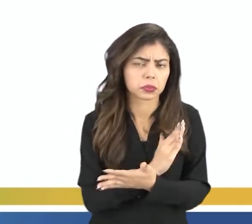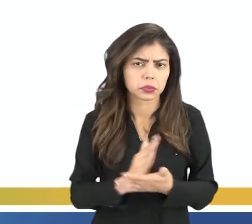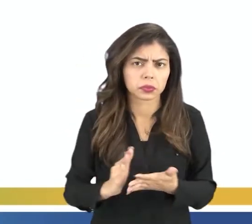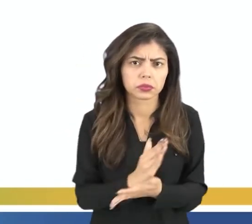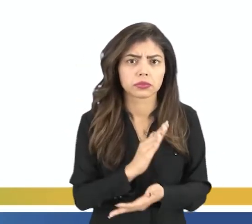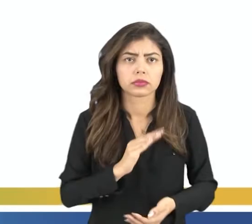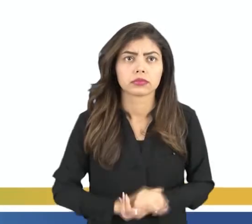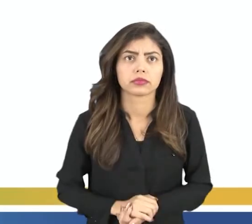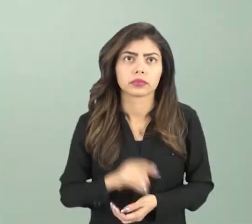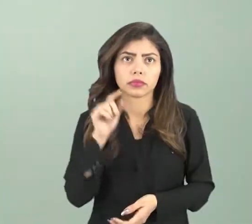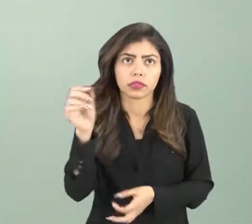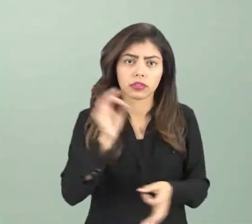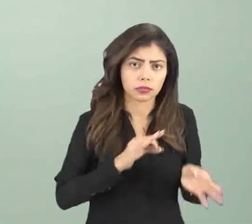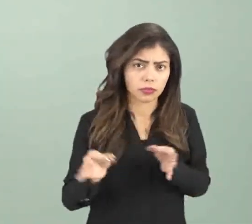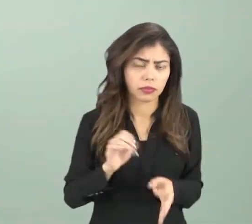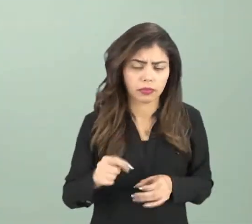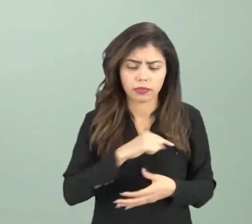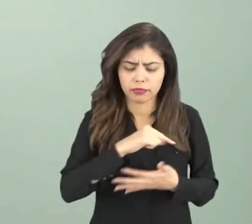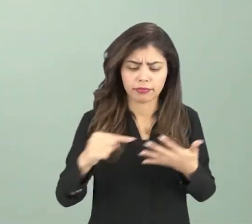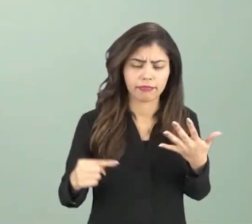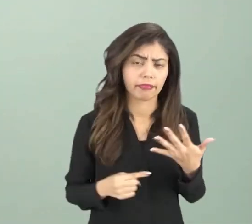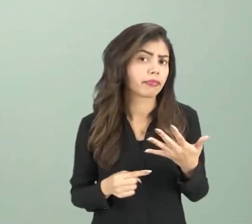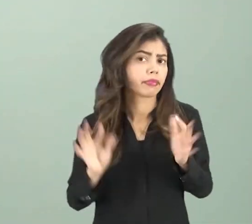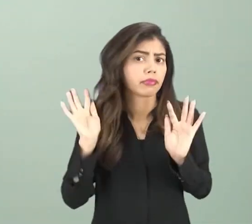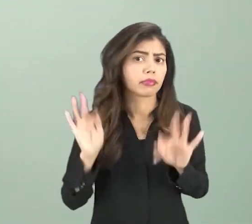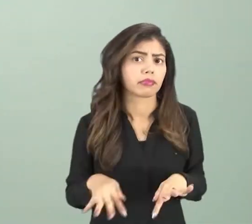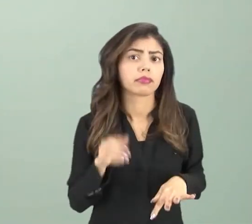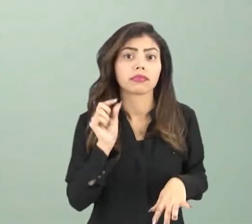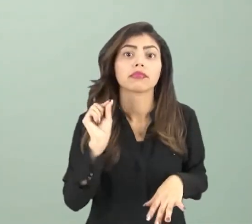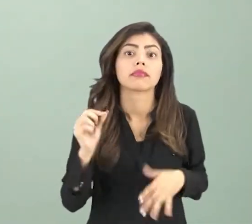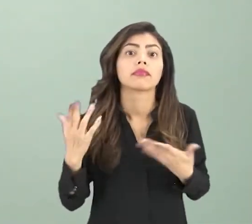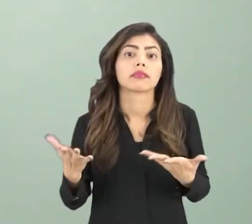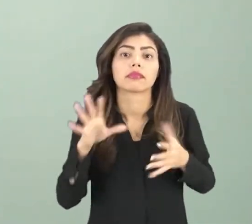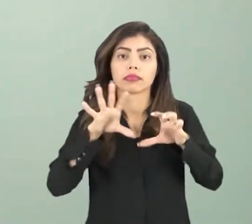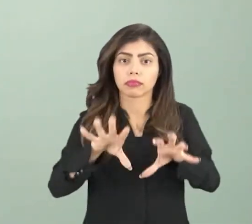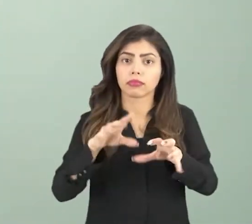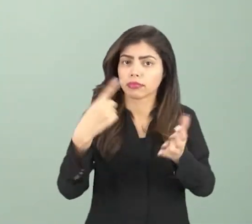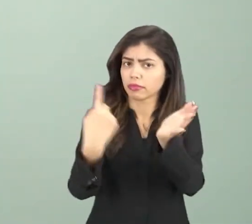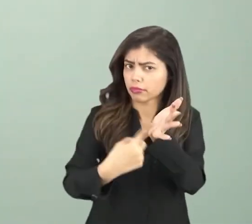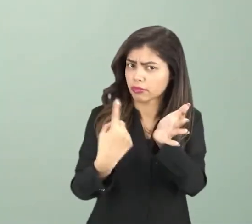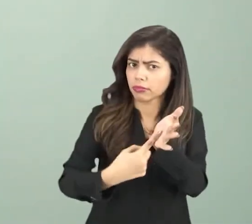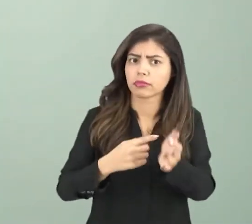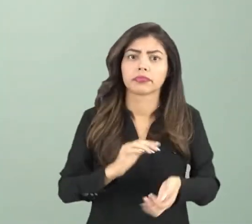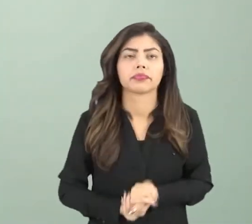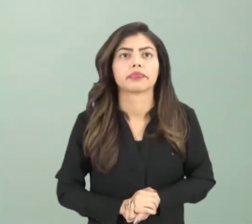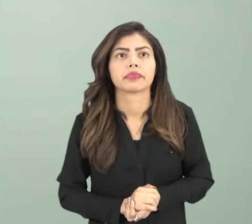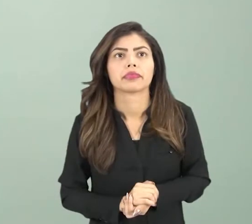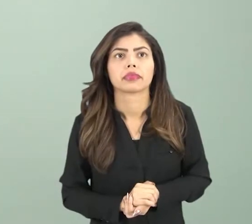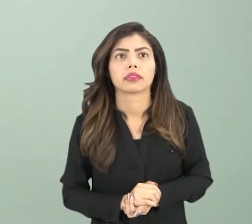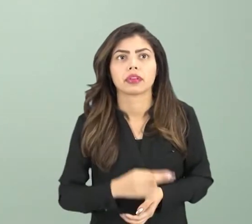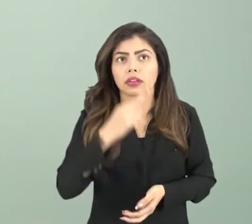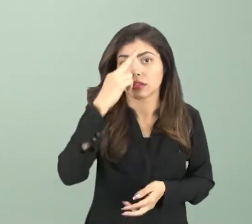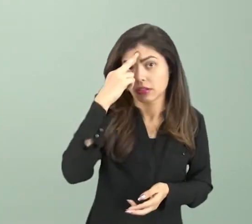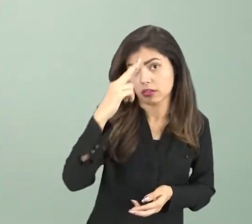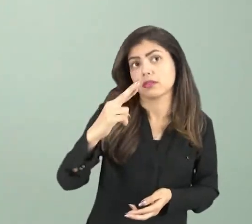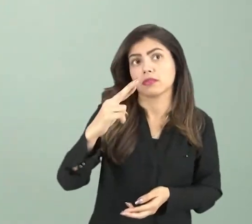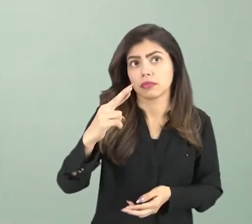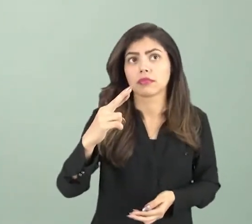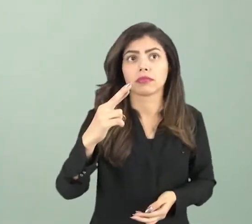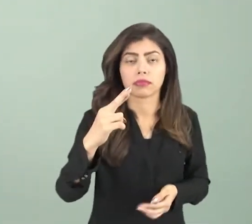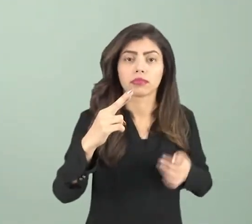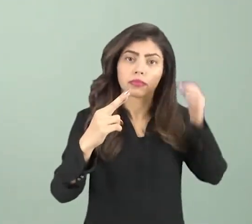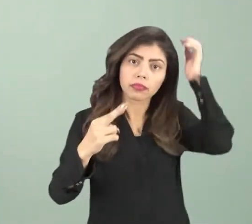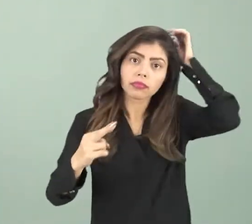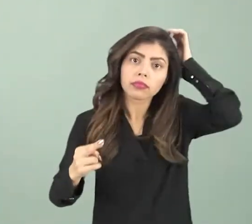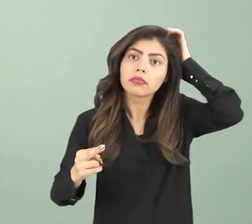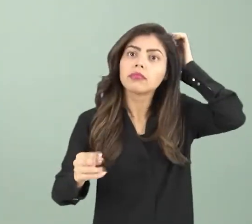no meu planejamento eu coloquei tantos personagens. E no final eu coloquei esses. Tá de acordo? Respeitou as margens da folha? A